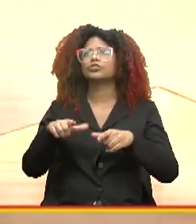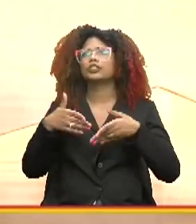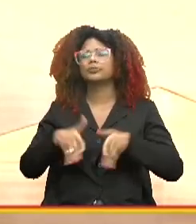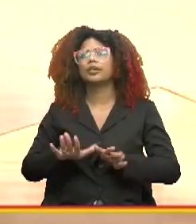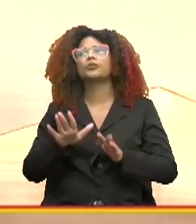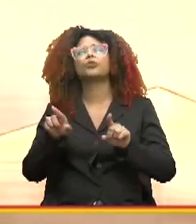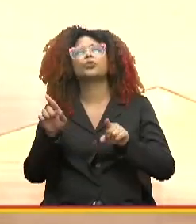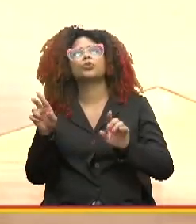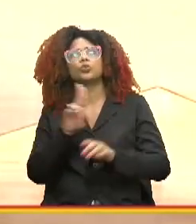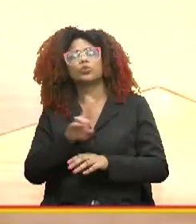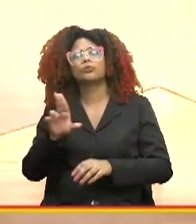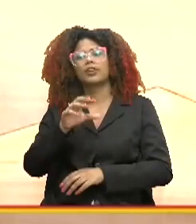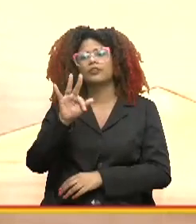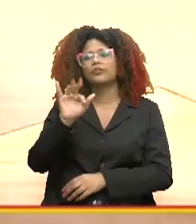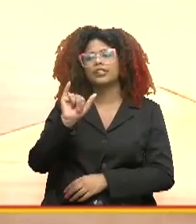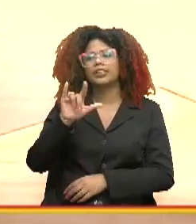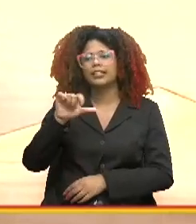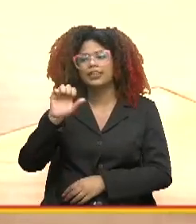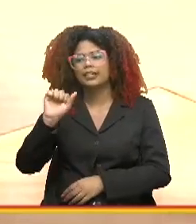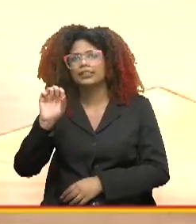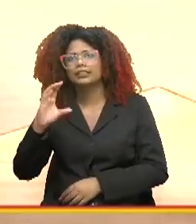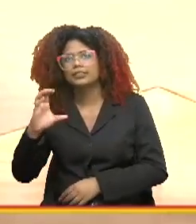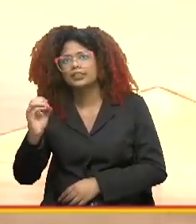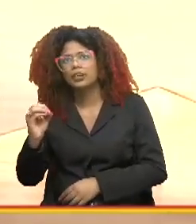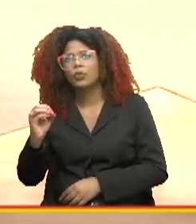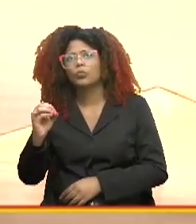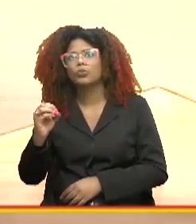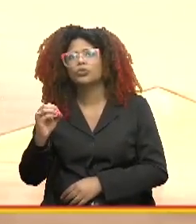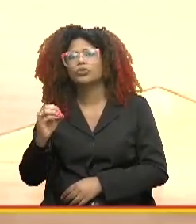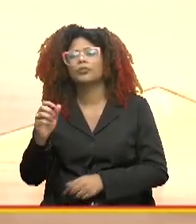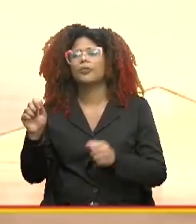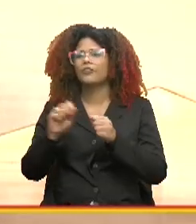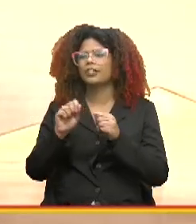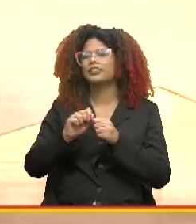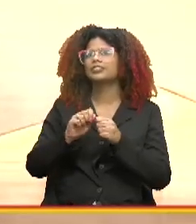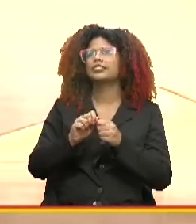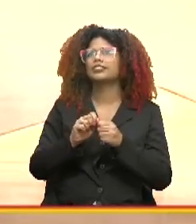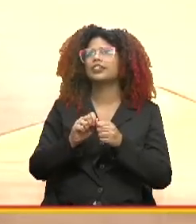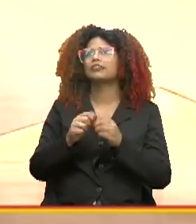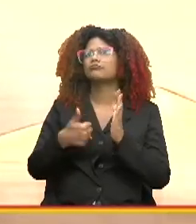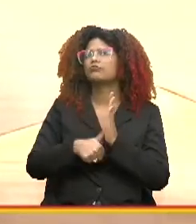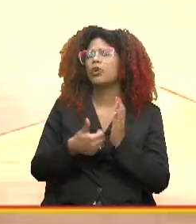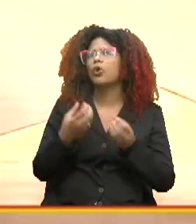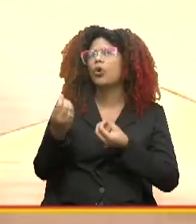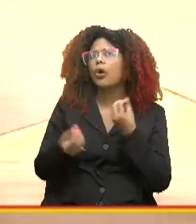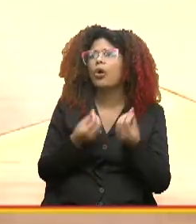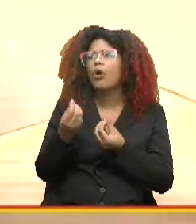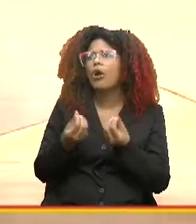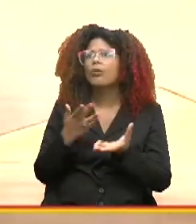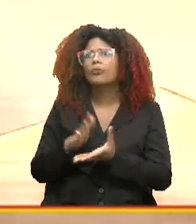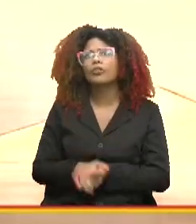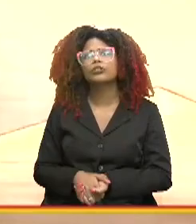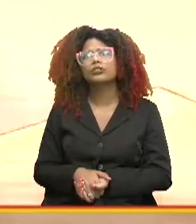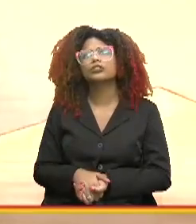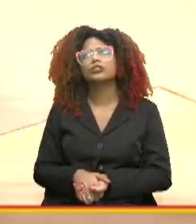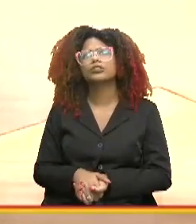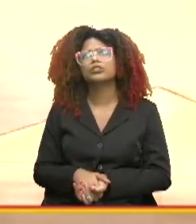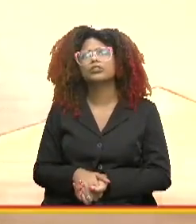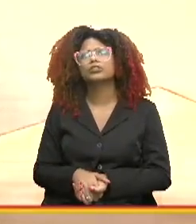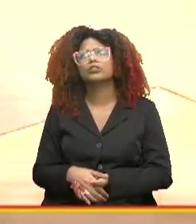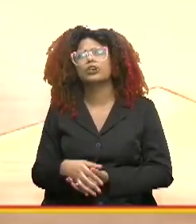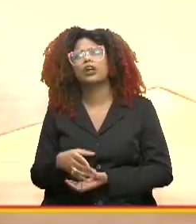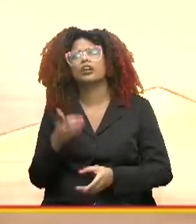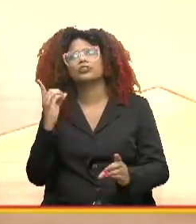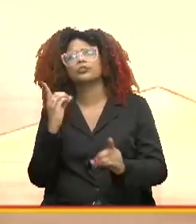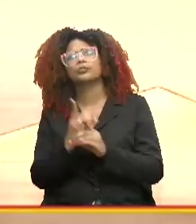ali para fazer o CPF não aceitava nome de mãe e aí para fazer o título do meu filho eu tive que descobrir como é que colocaram aí até